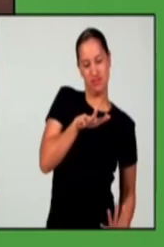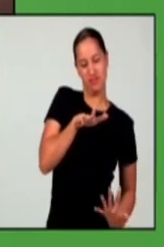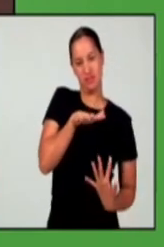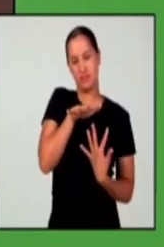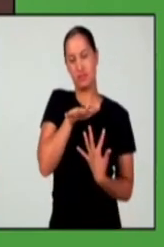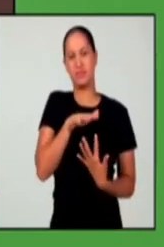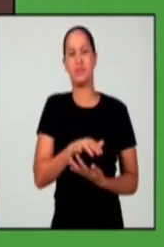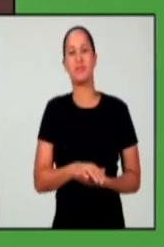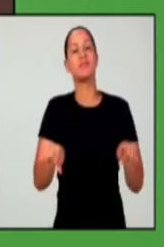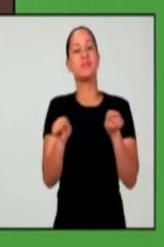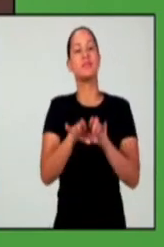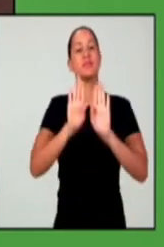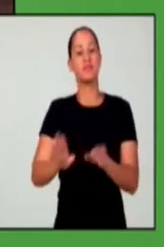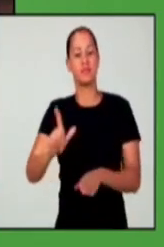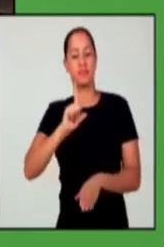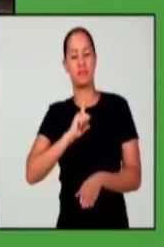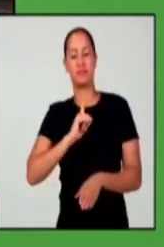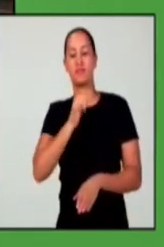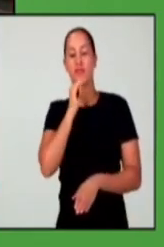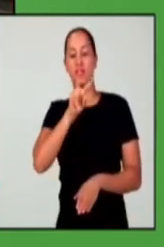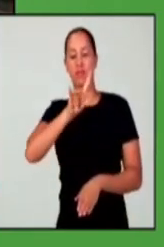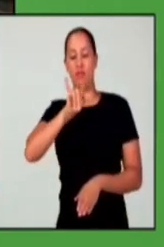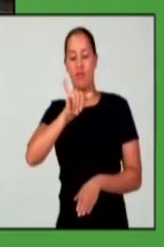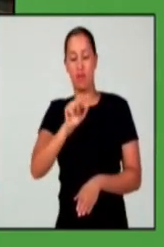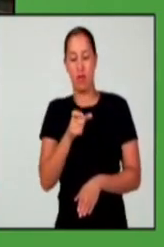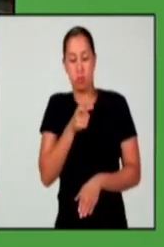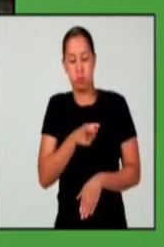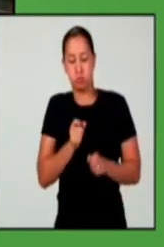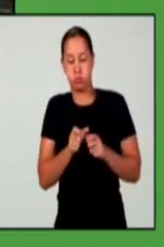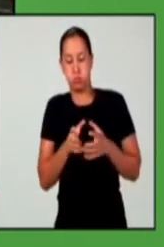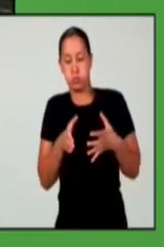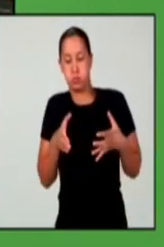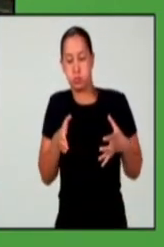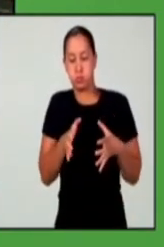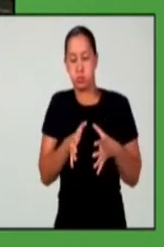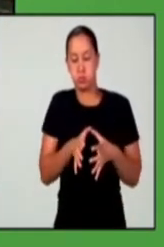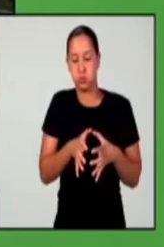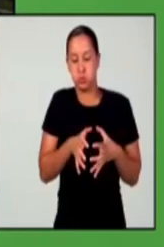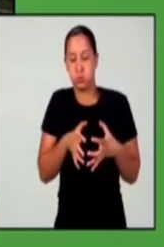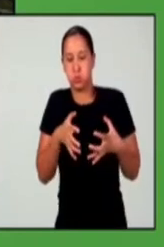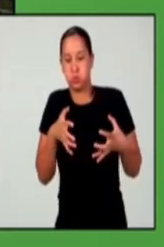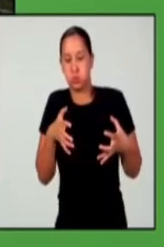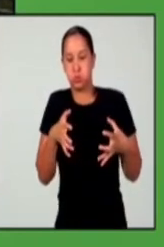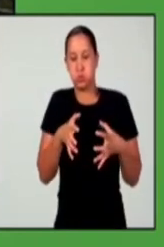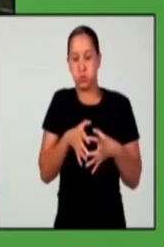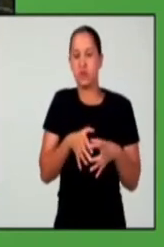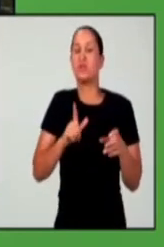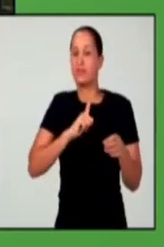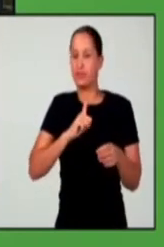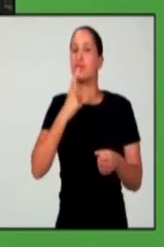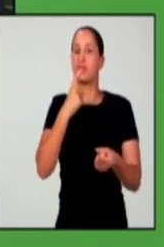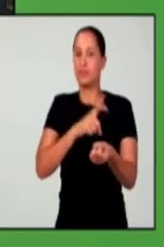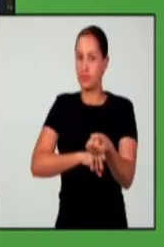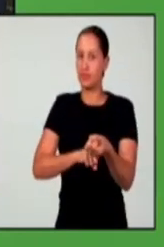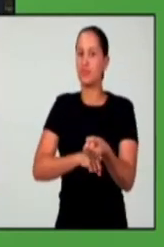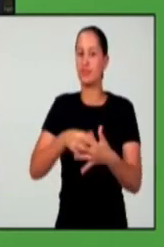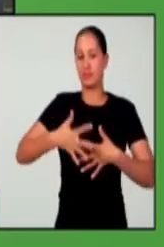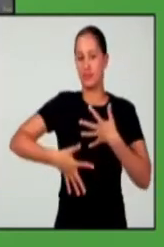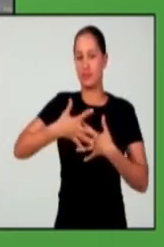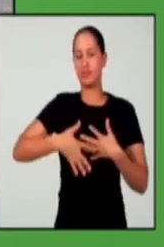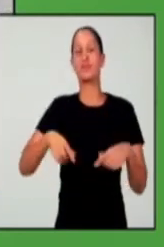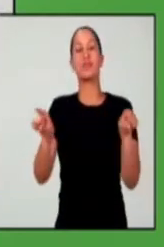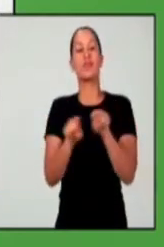ação da gravidade. As paredes das veias são elásticas, por isso, há uma tendência a ocorrer acúmulo de sangue